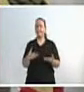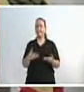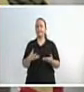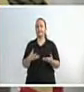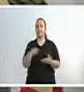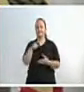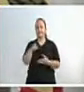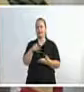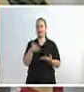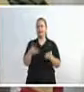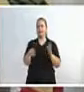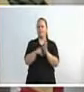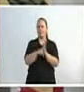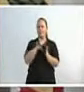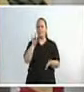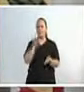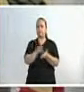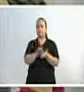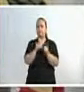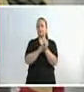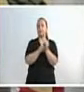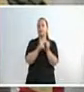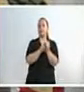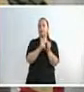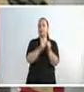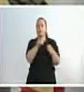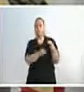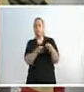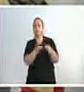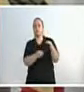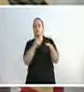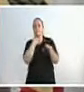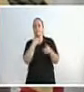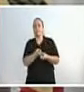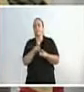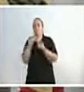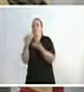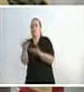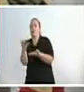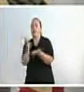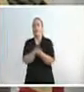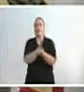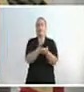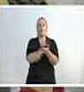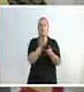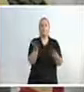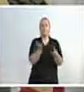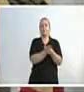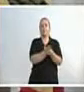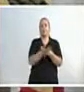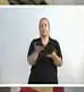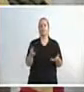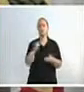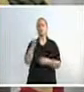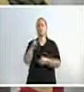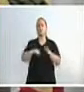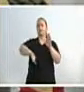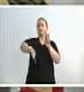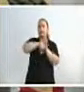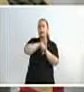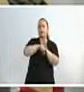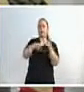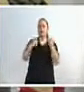esse instituto do segredo de justiça que o judiciário muitas vezes coloca em algumas ações, em caso em crimes hediondos, atentado